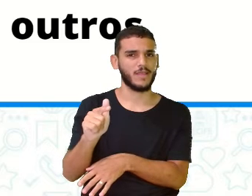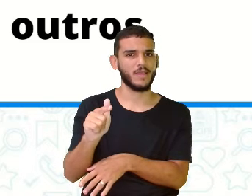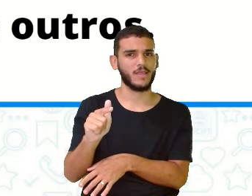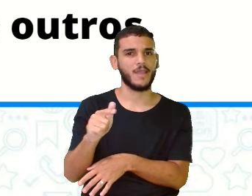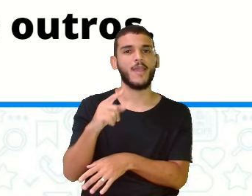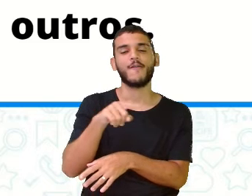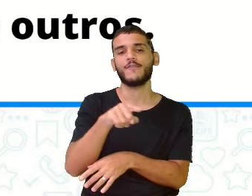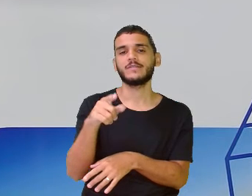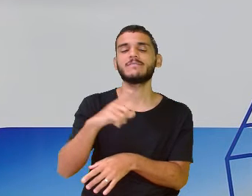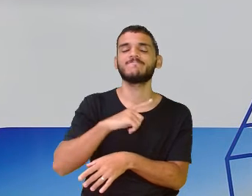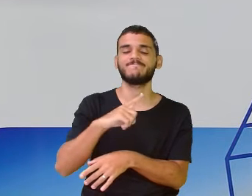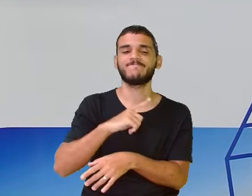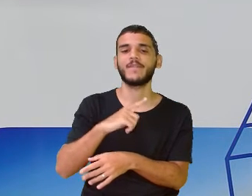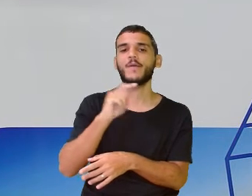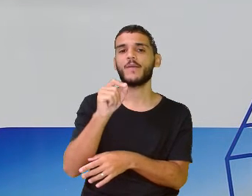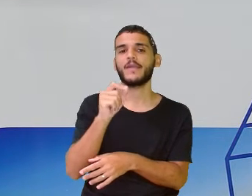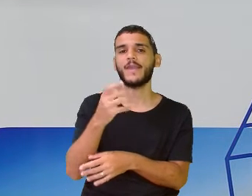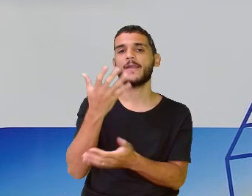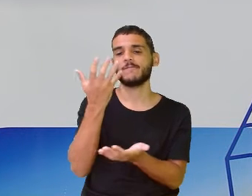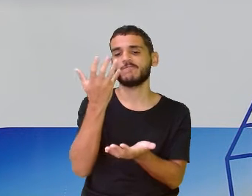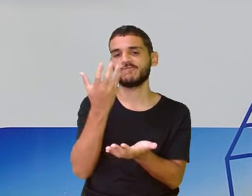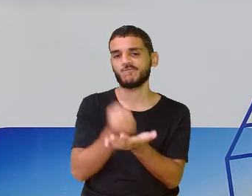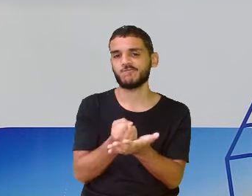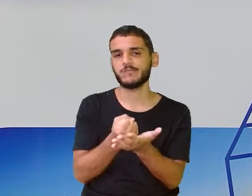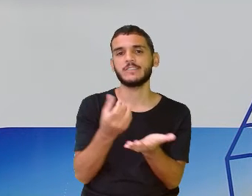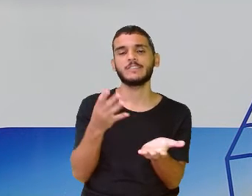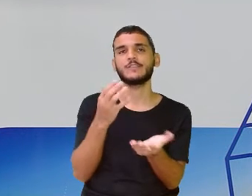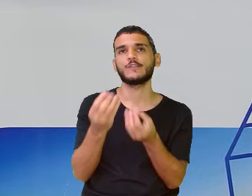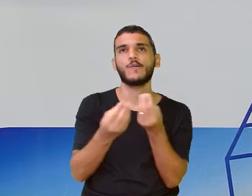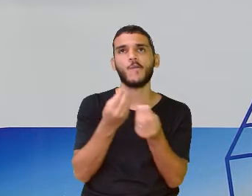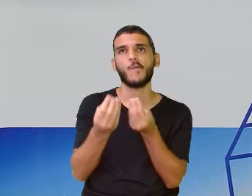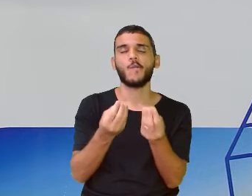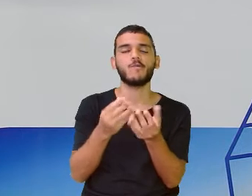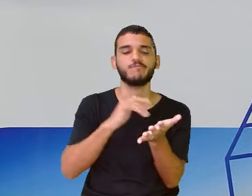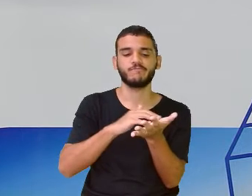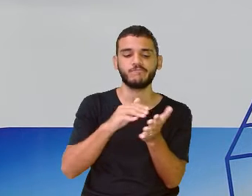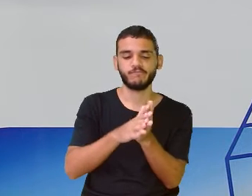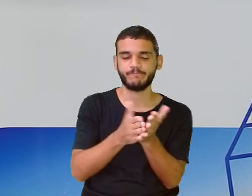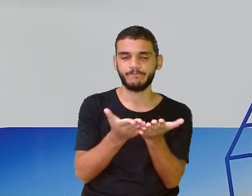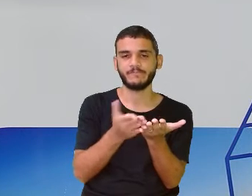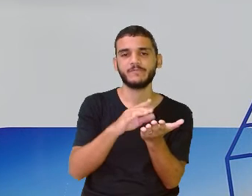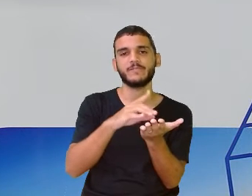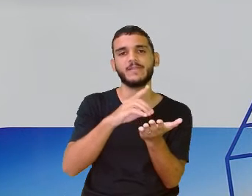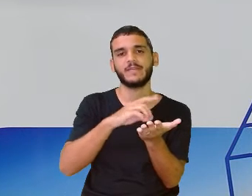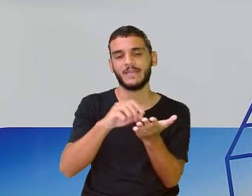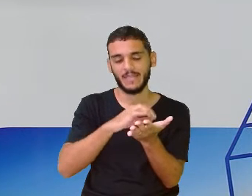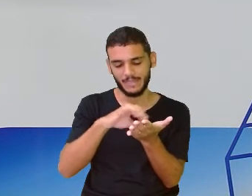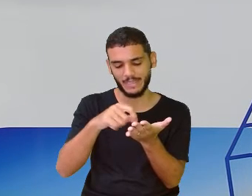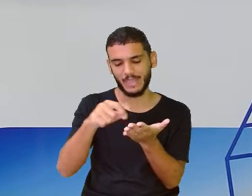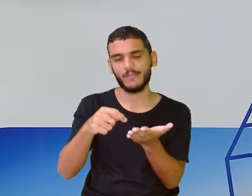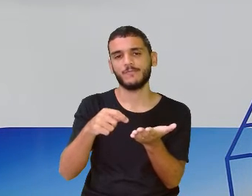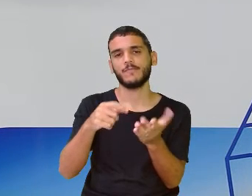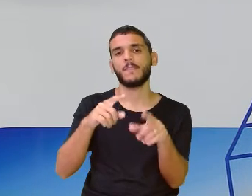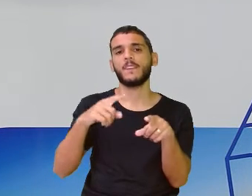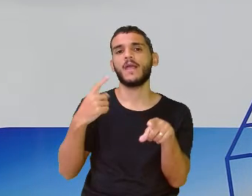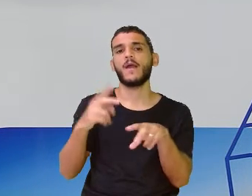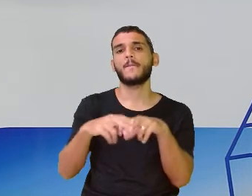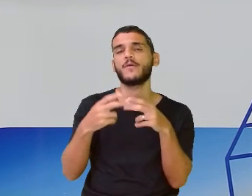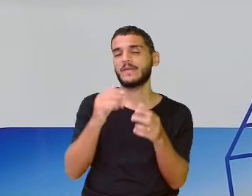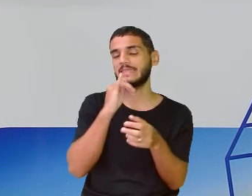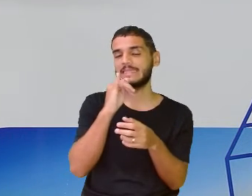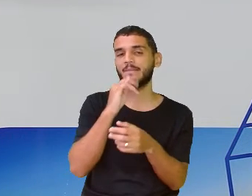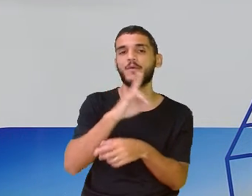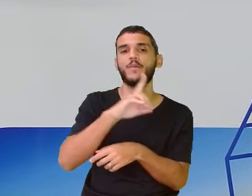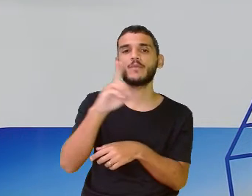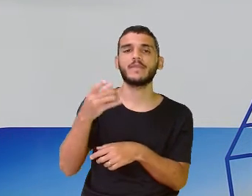registro dessa aula no seu caderno. Você pode colocar a data de hoje, o tema da aula, né? Por exemplo, a data você pode colocar língua